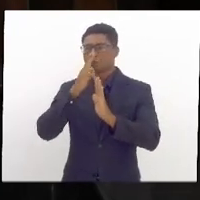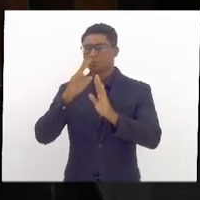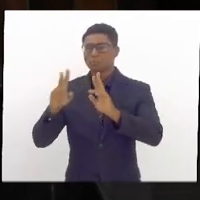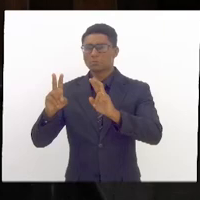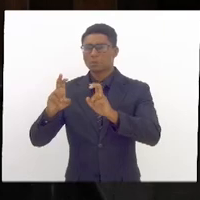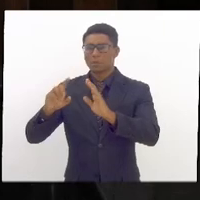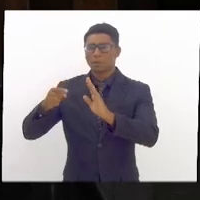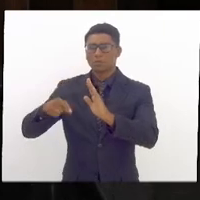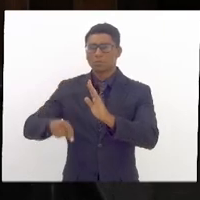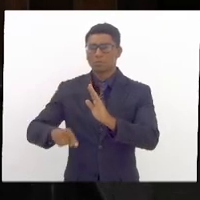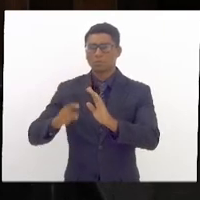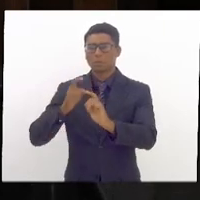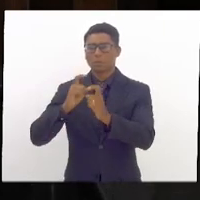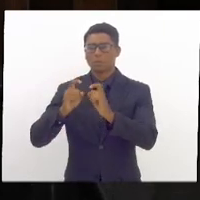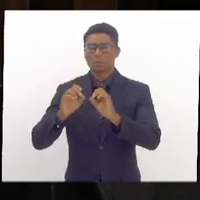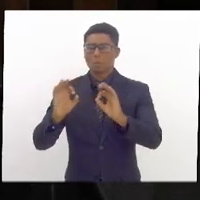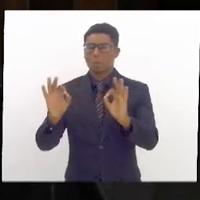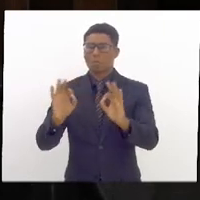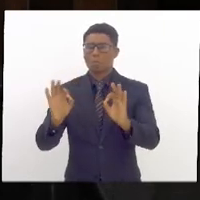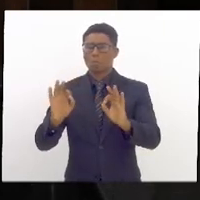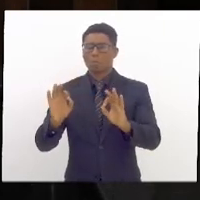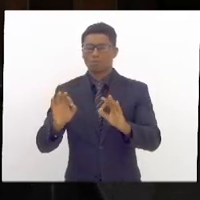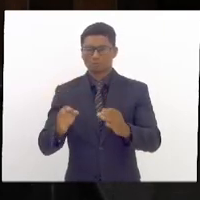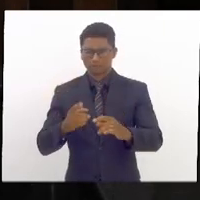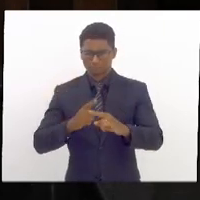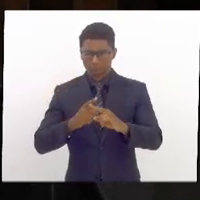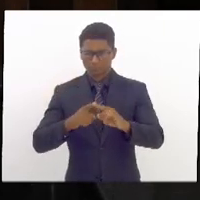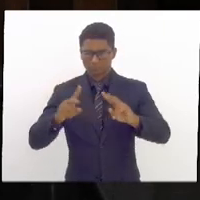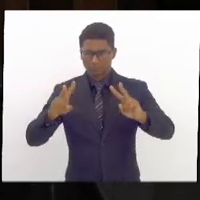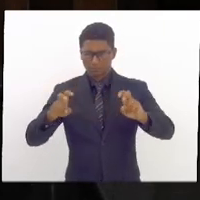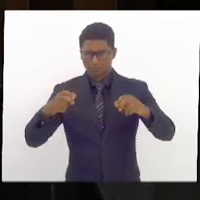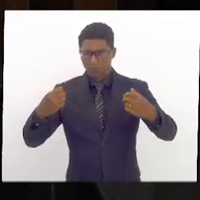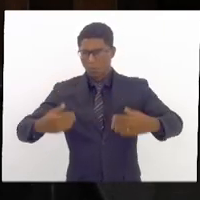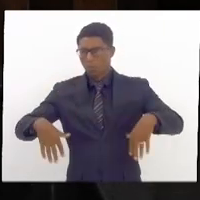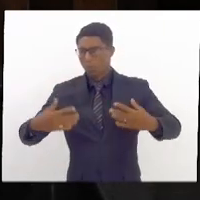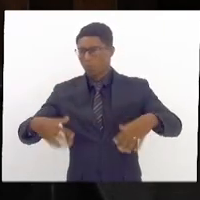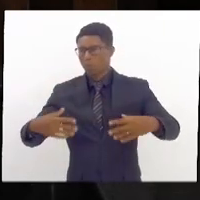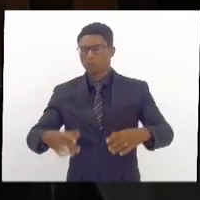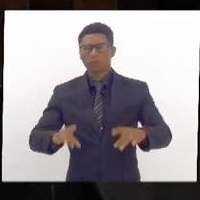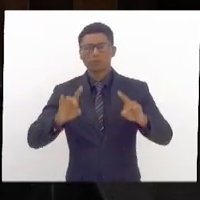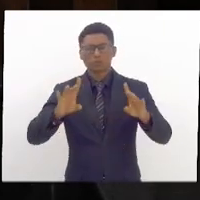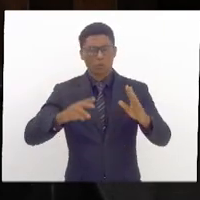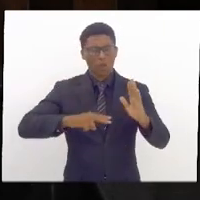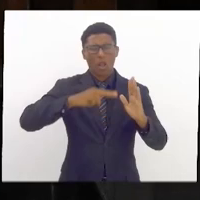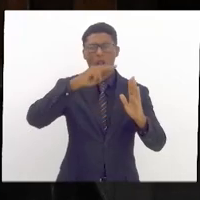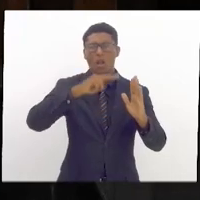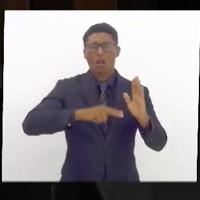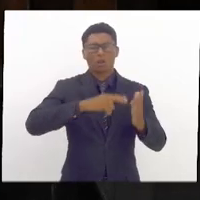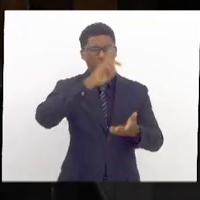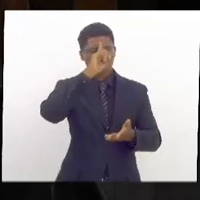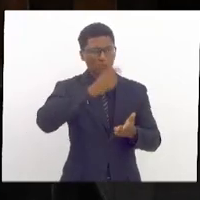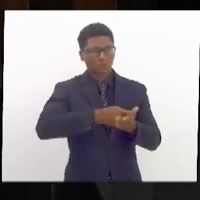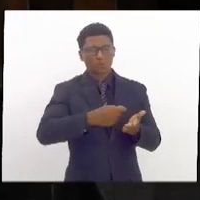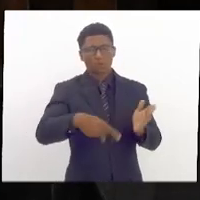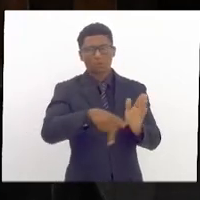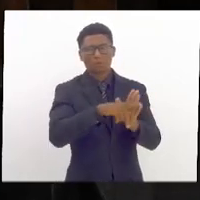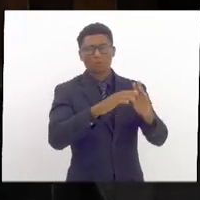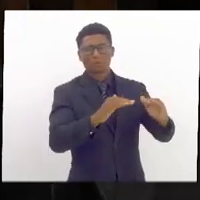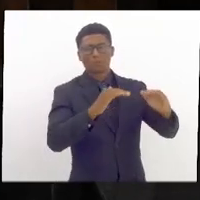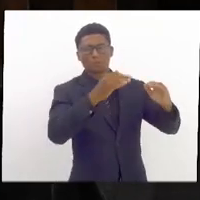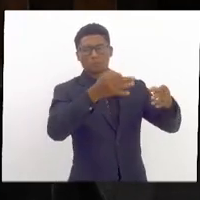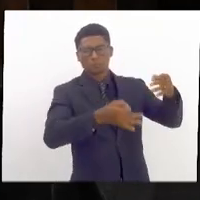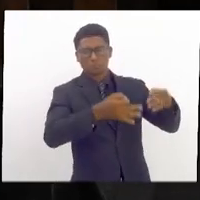é um tema polêmico e não é a simples leitura de uma decisão recente das Cortes Superiores que